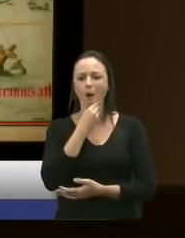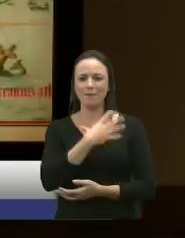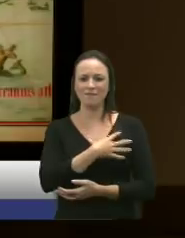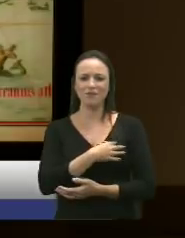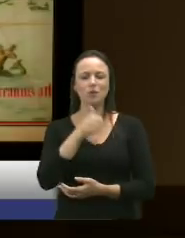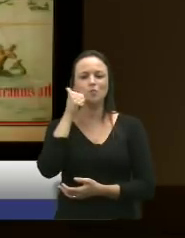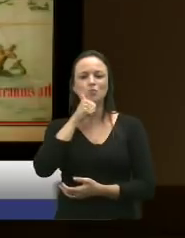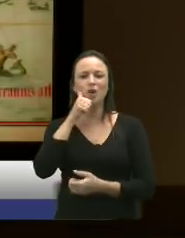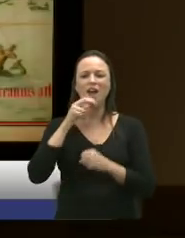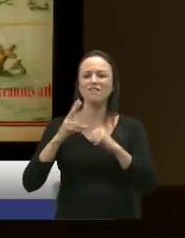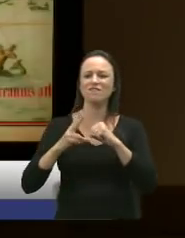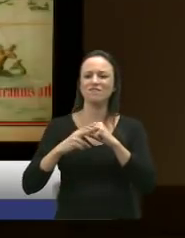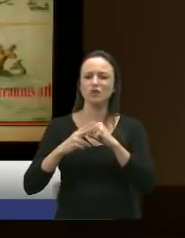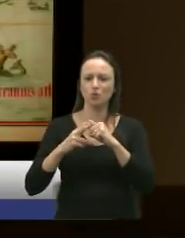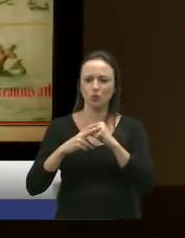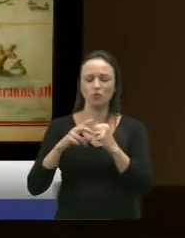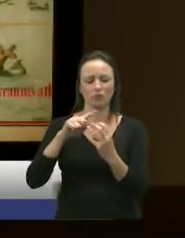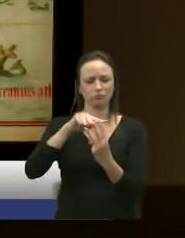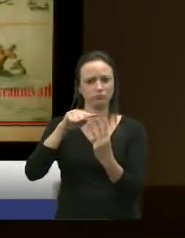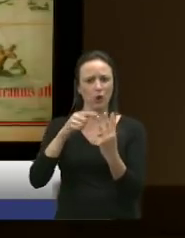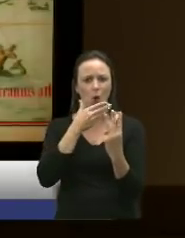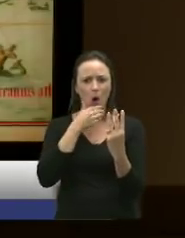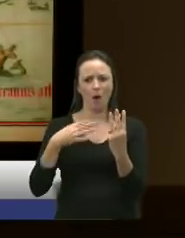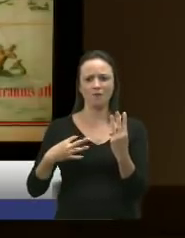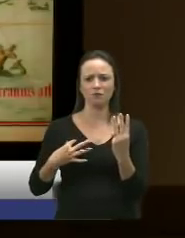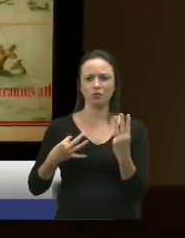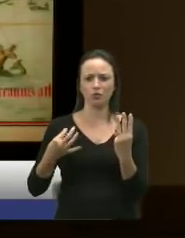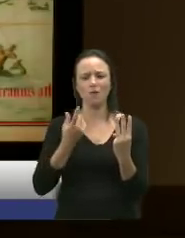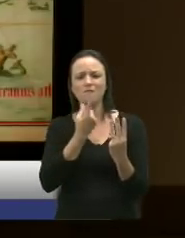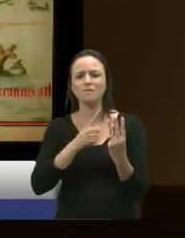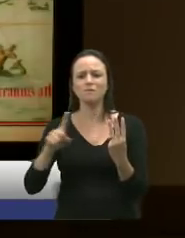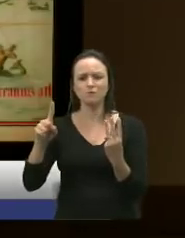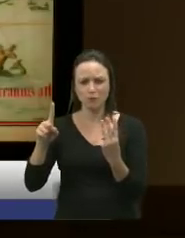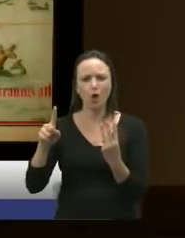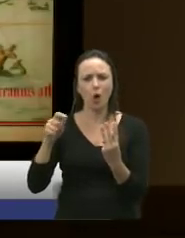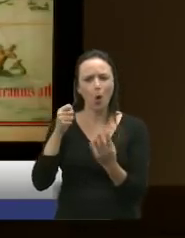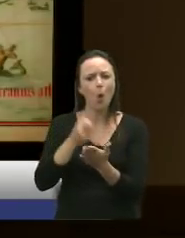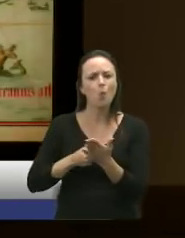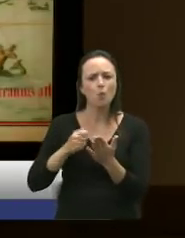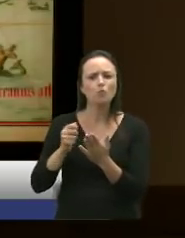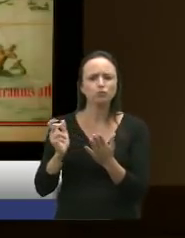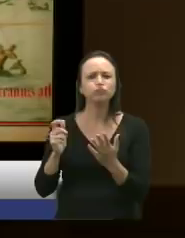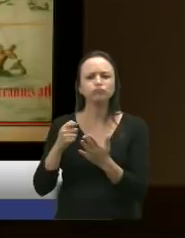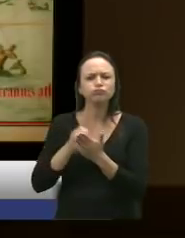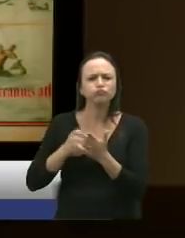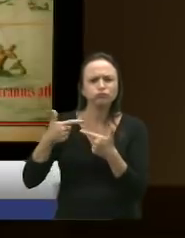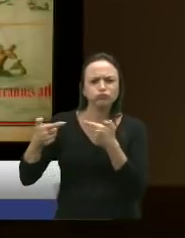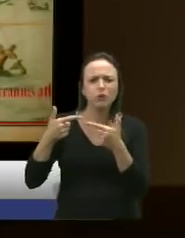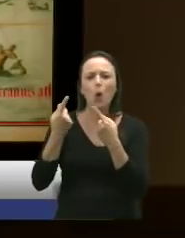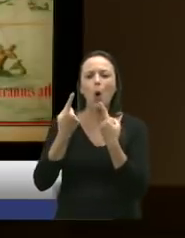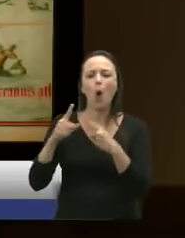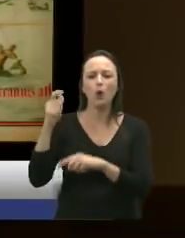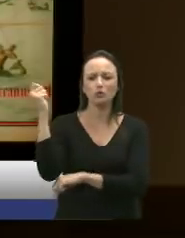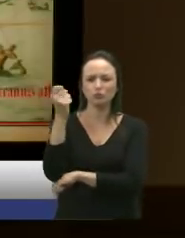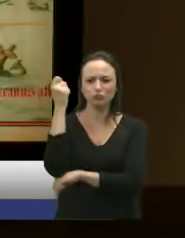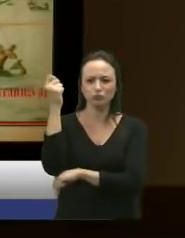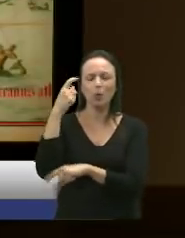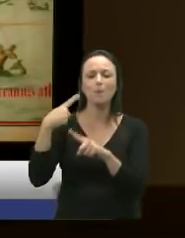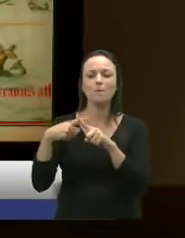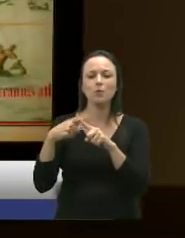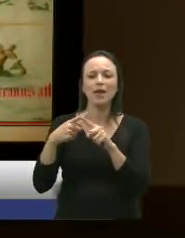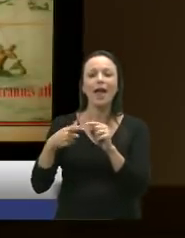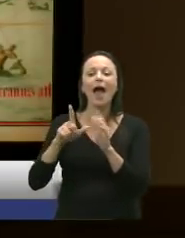3 moços que foram voluntários para lutar contra as tropas gaúchas, para atrasar o avanço dos gaúchos contra